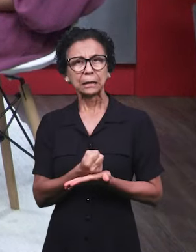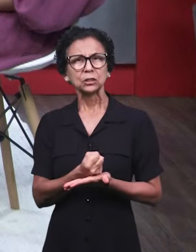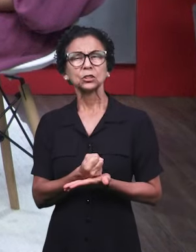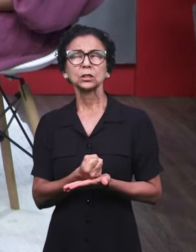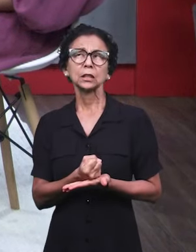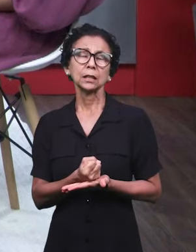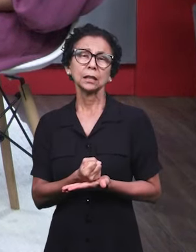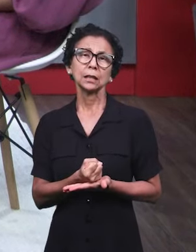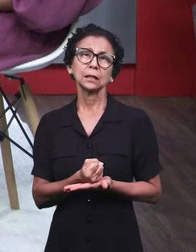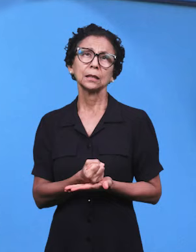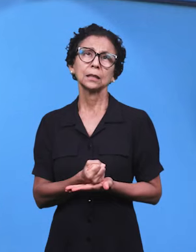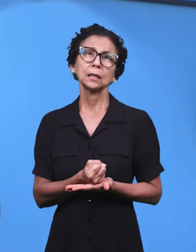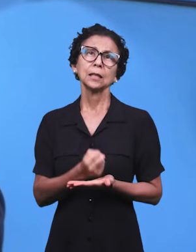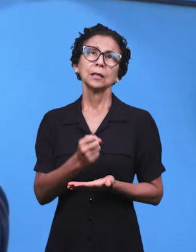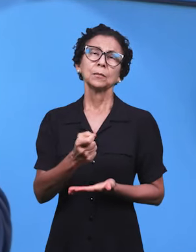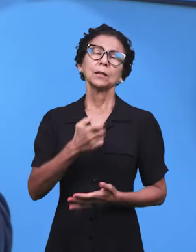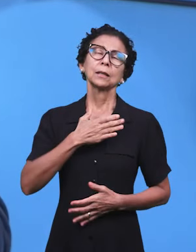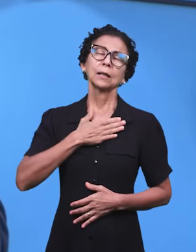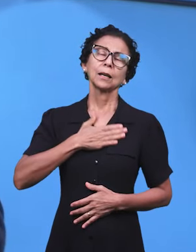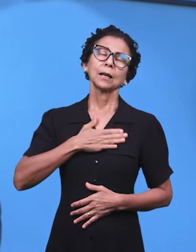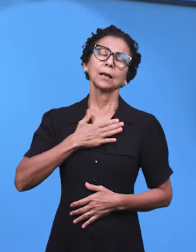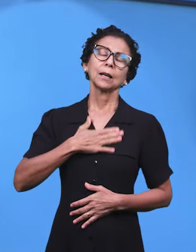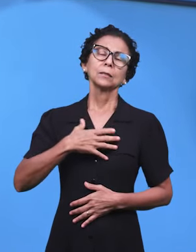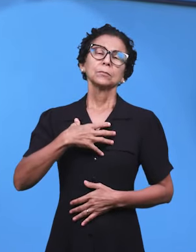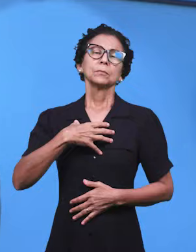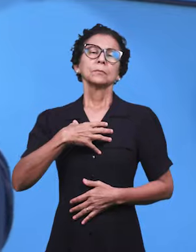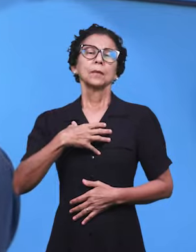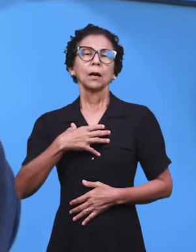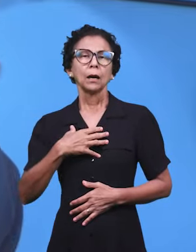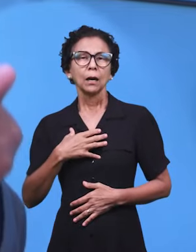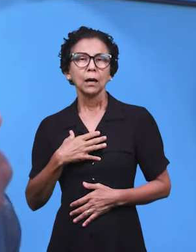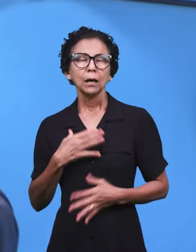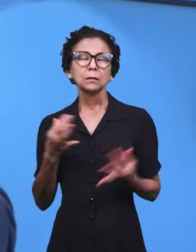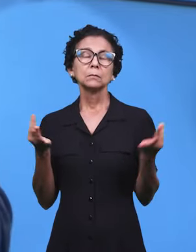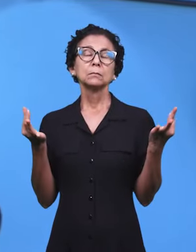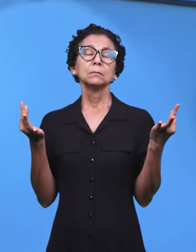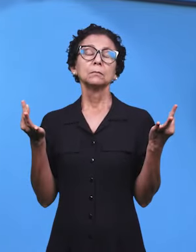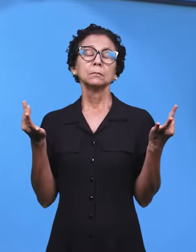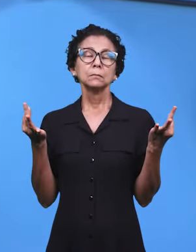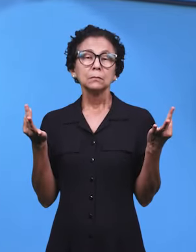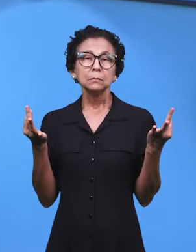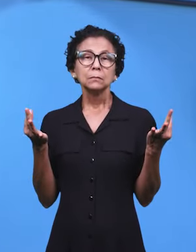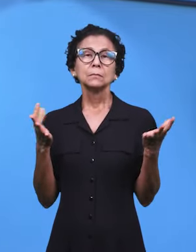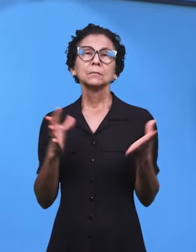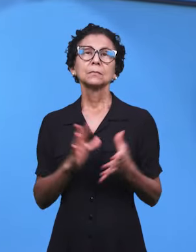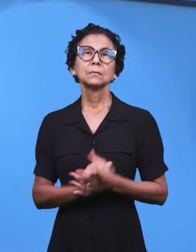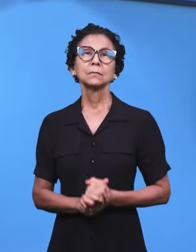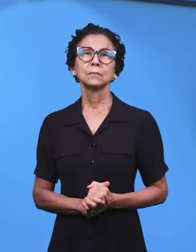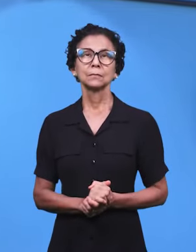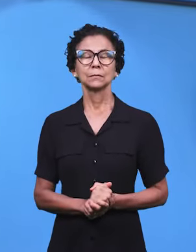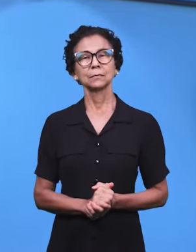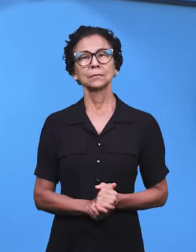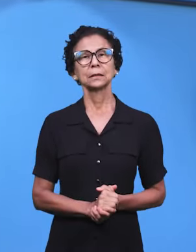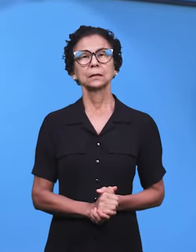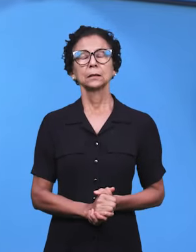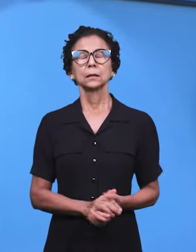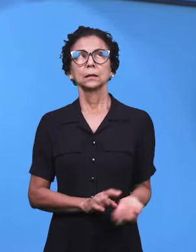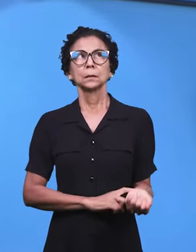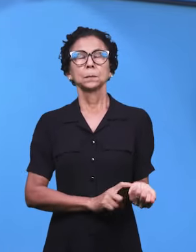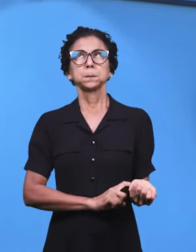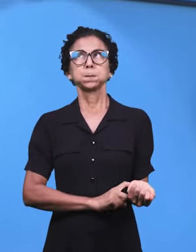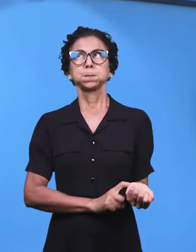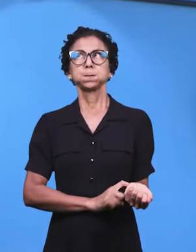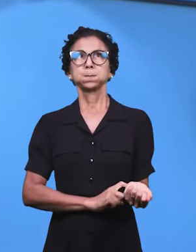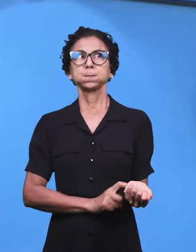baixar, por exemplo, para ficar calmo, né, a respiração e outros problemas também. Então, por exemplo, estou